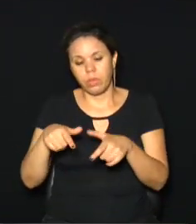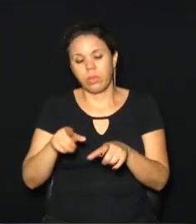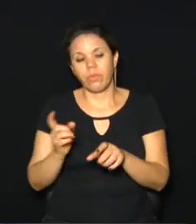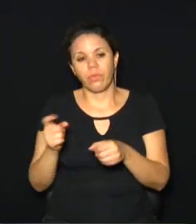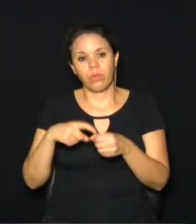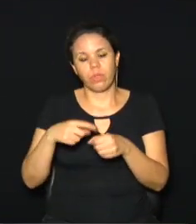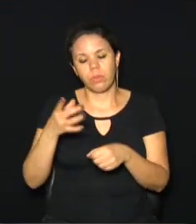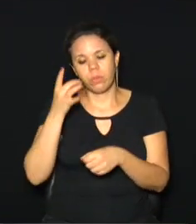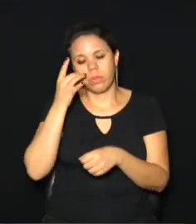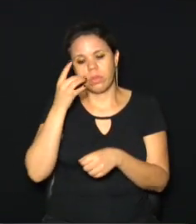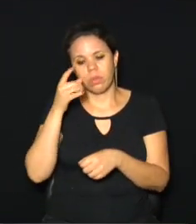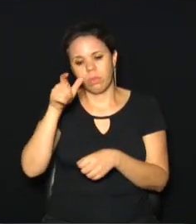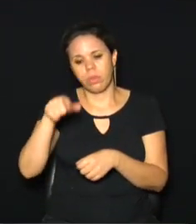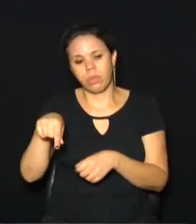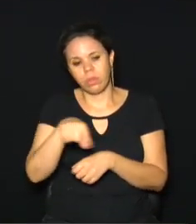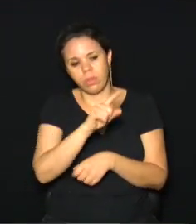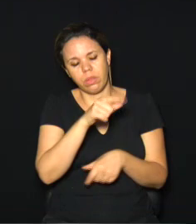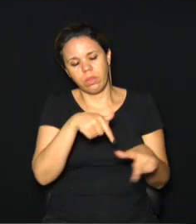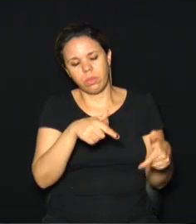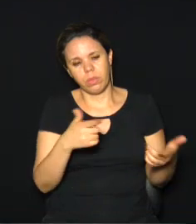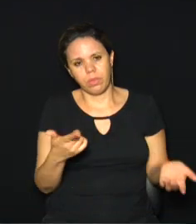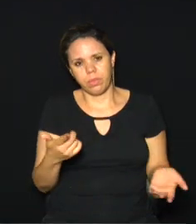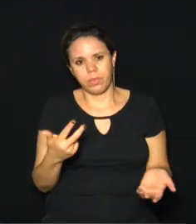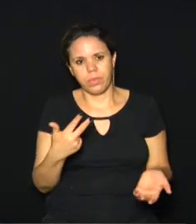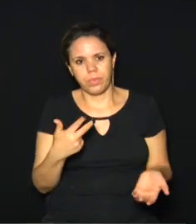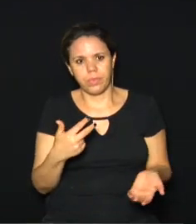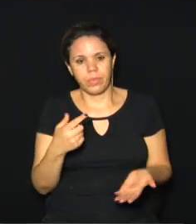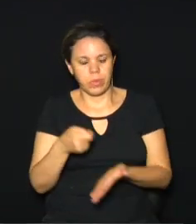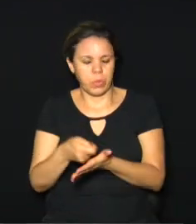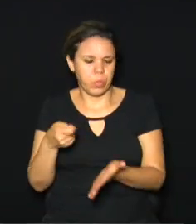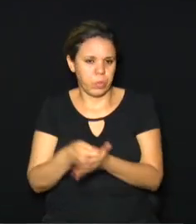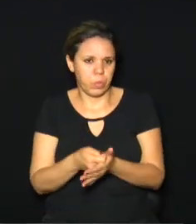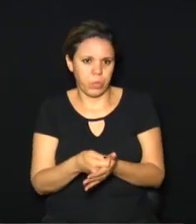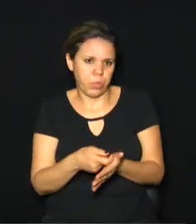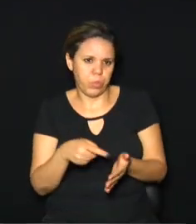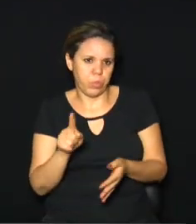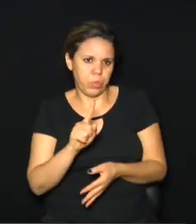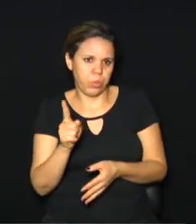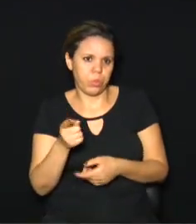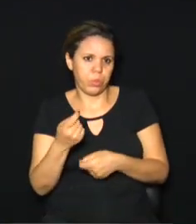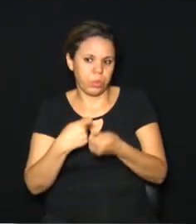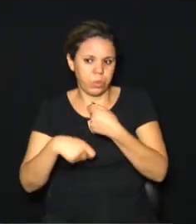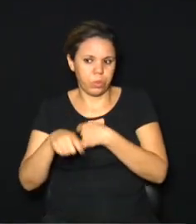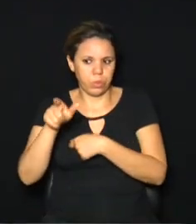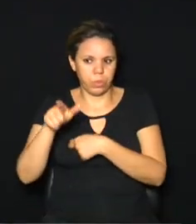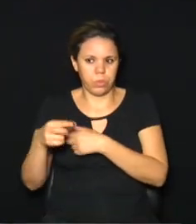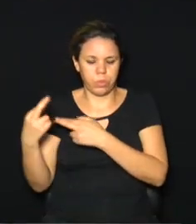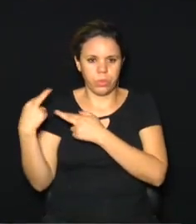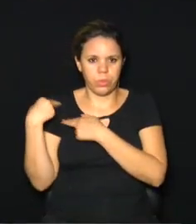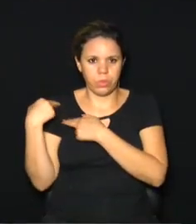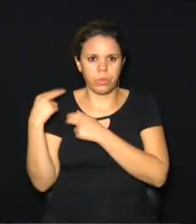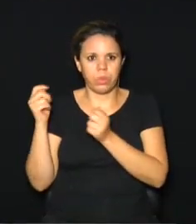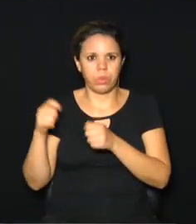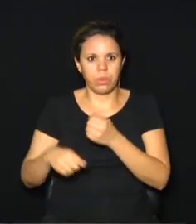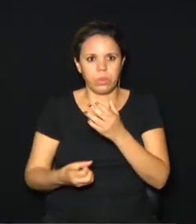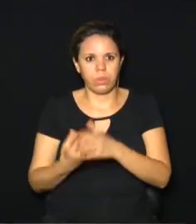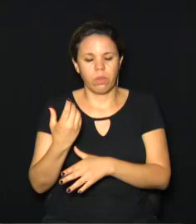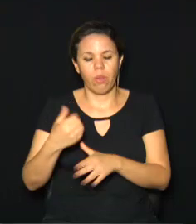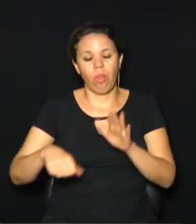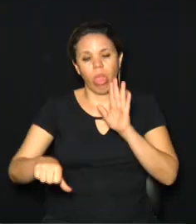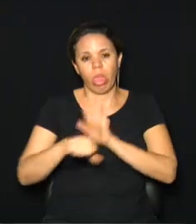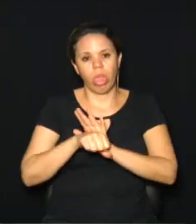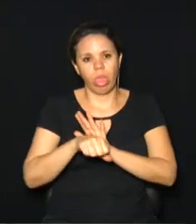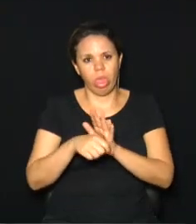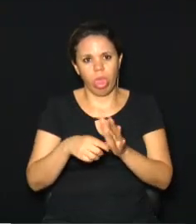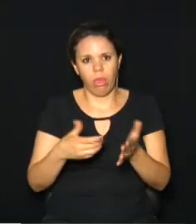pública que impede essa pessoa ela não vai, né? Você não vai exigir. O administrador que estiver fazendo isso, ele pode incorrer em crime, inclusive, né?